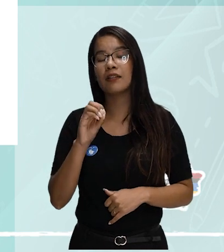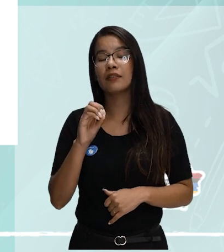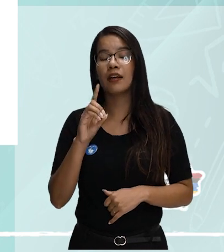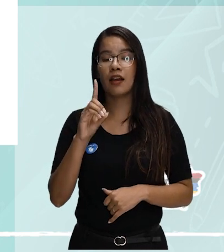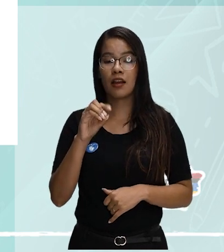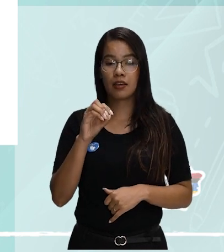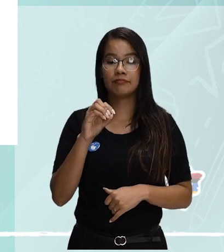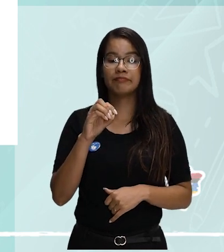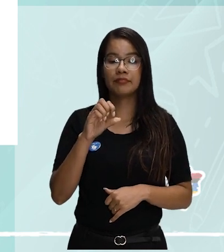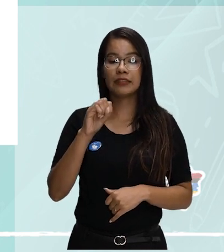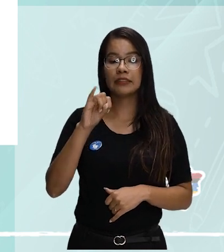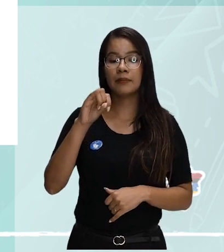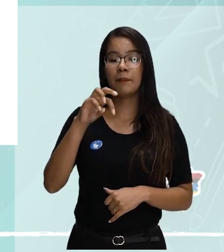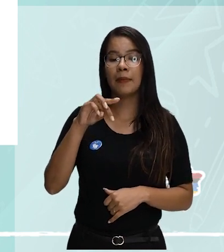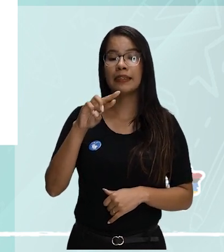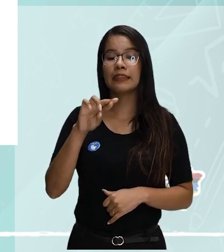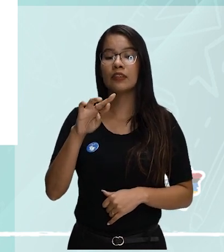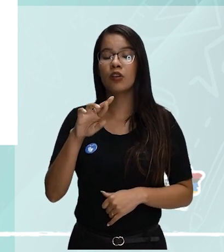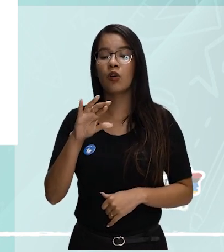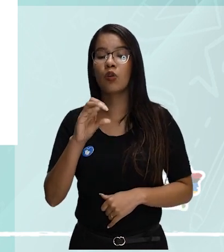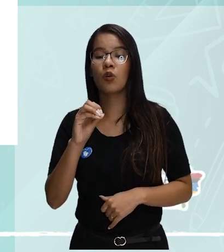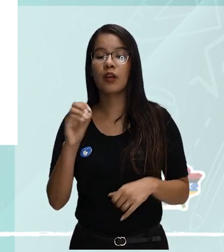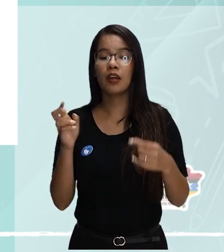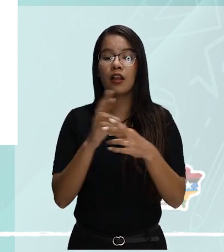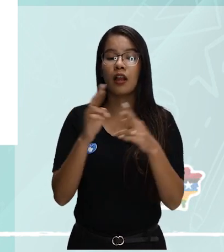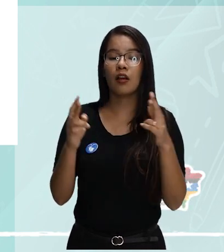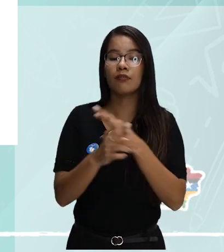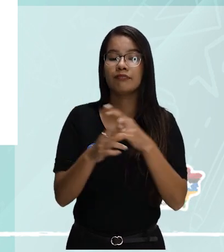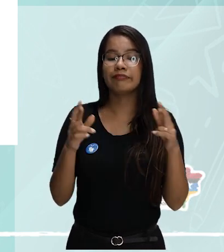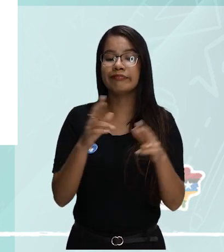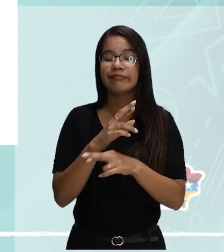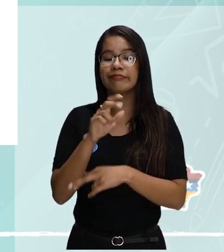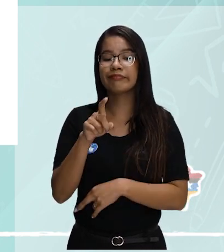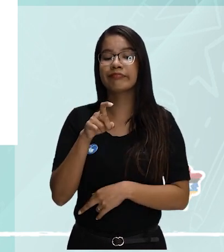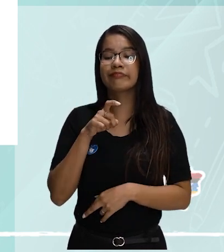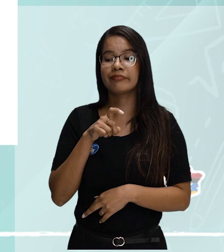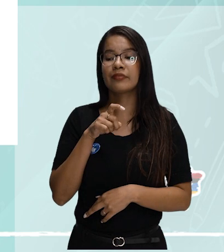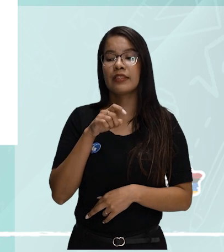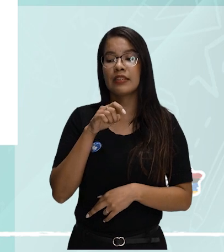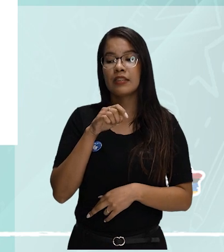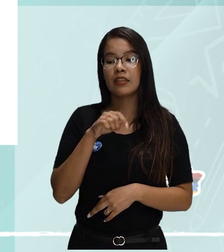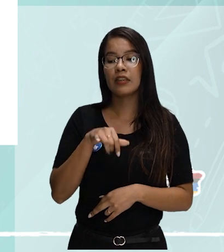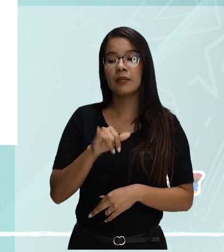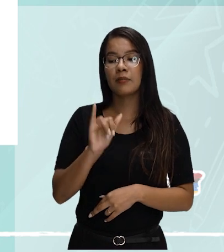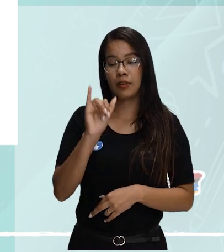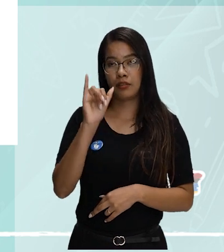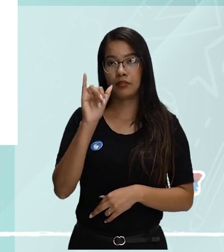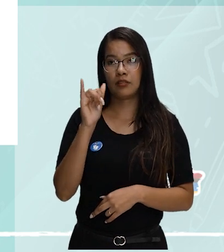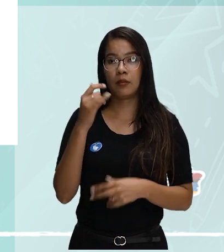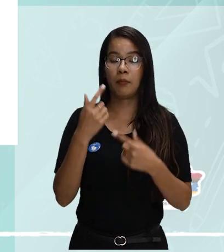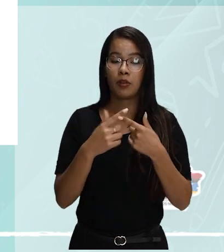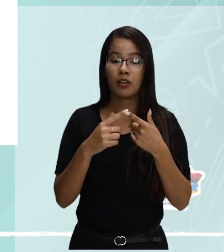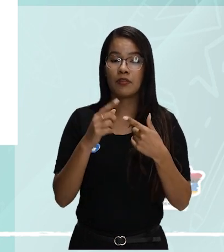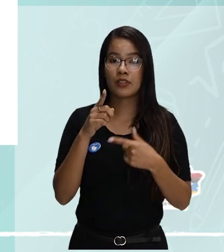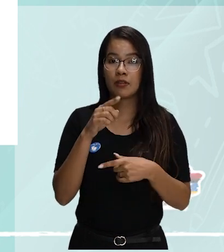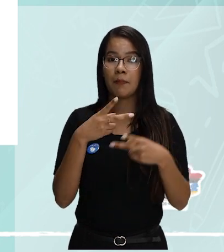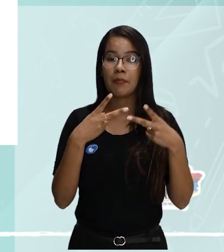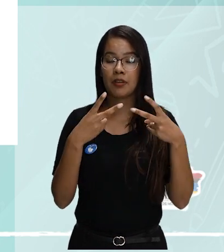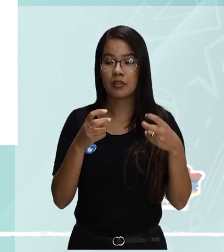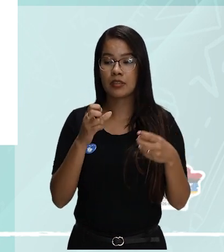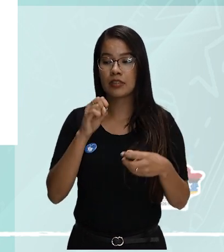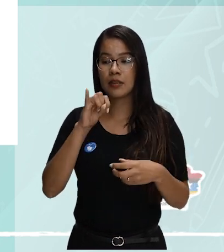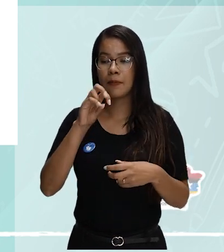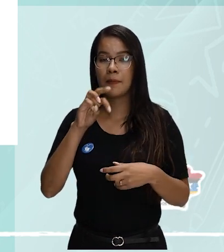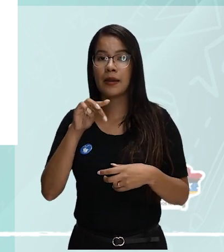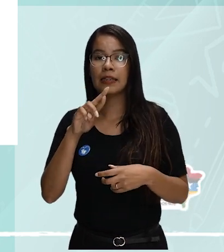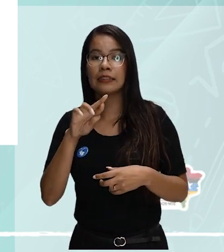simétrico em relação ao eixo y. Tá? O gráfico 4 é de uma função ímpar, porque você percebe uma